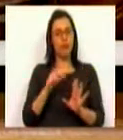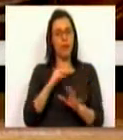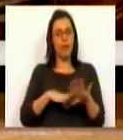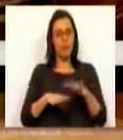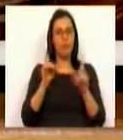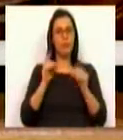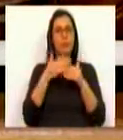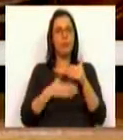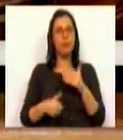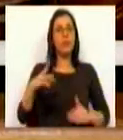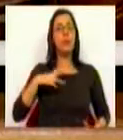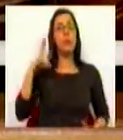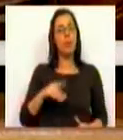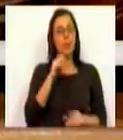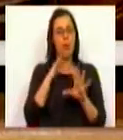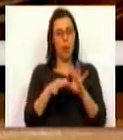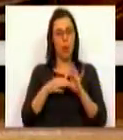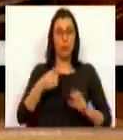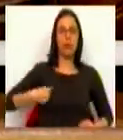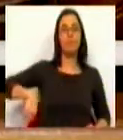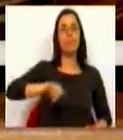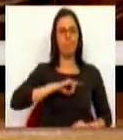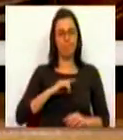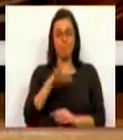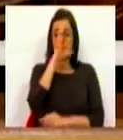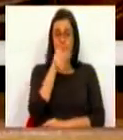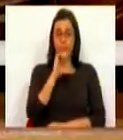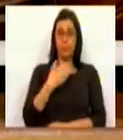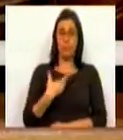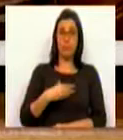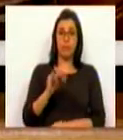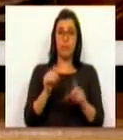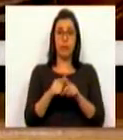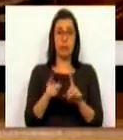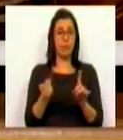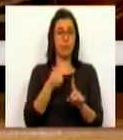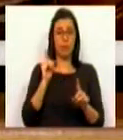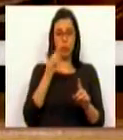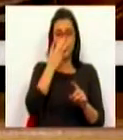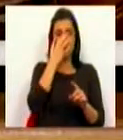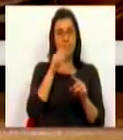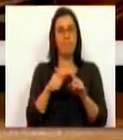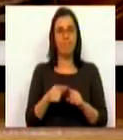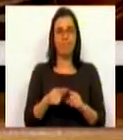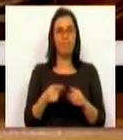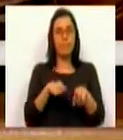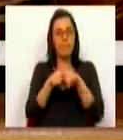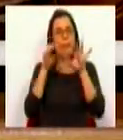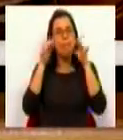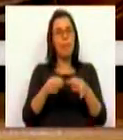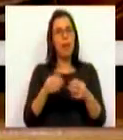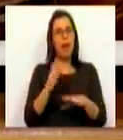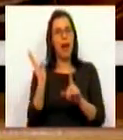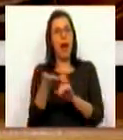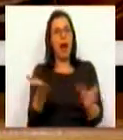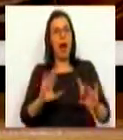percorrer. Os portugueses podem contar connosco. O governo PSD-CDS não ficará também, neste caso, politicamente